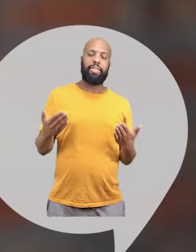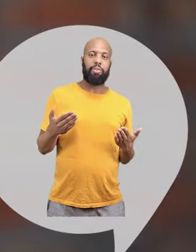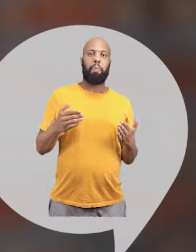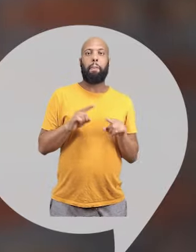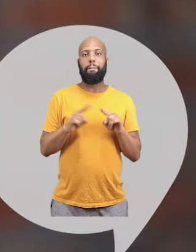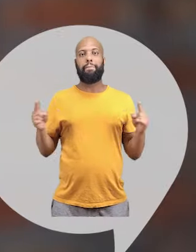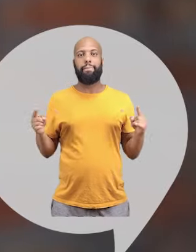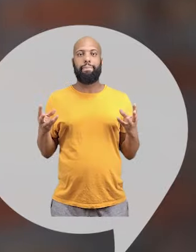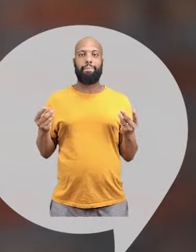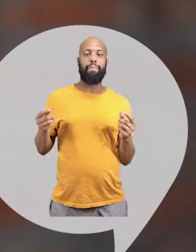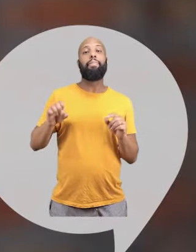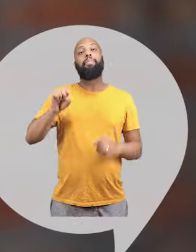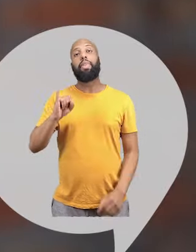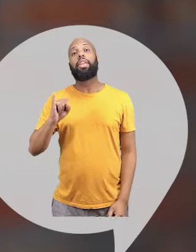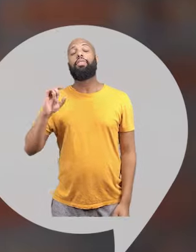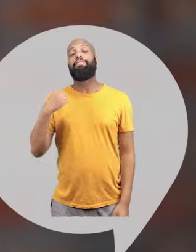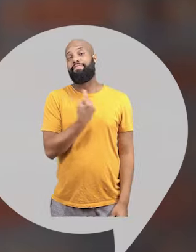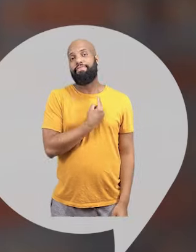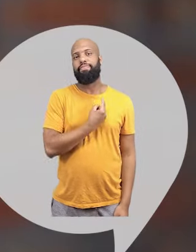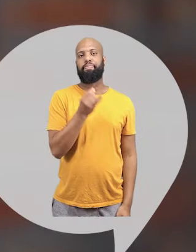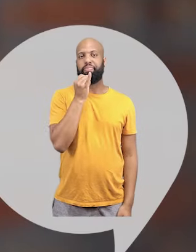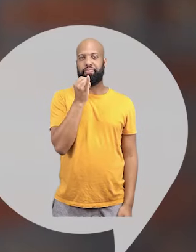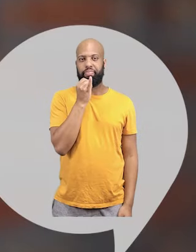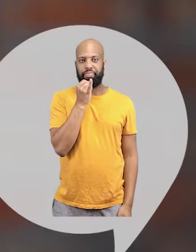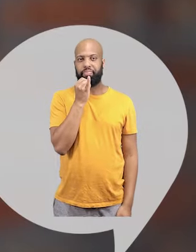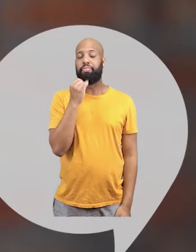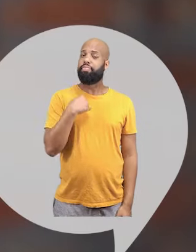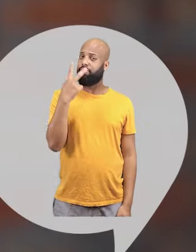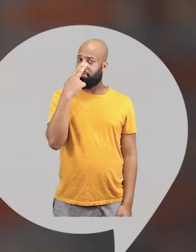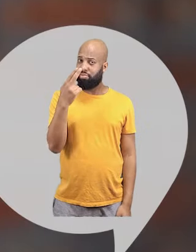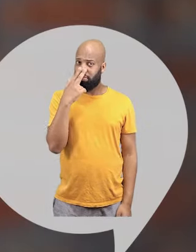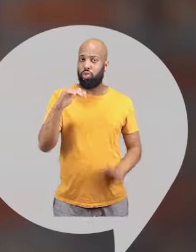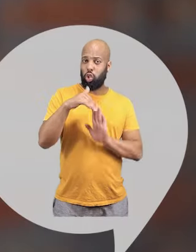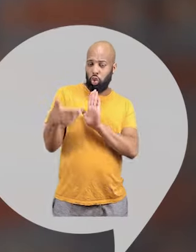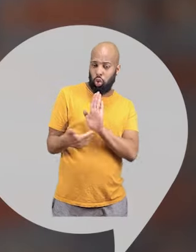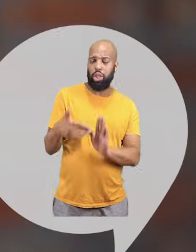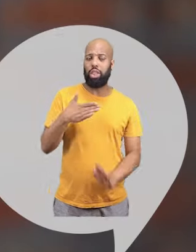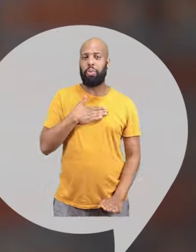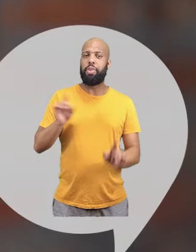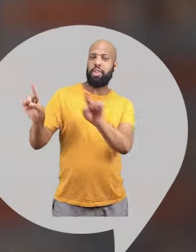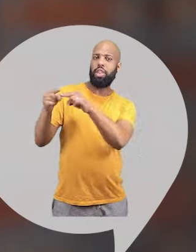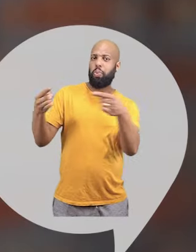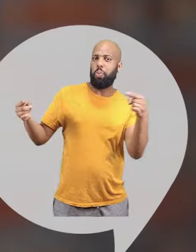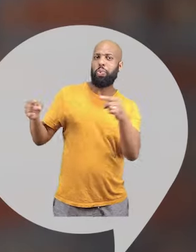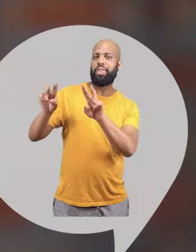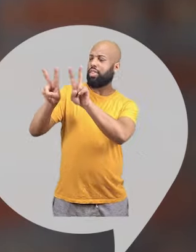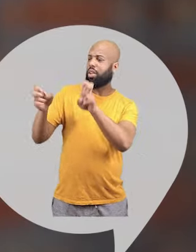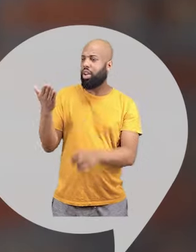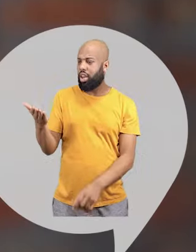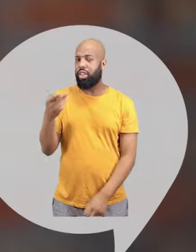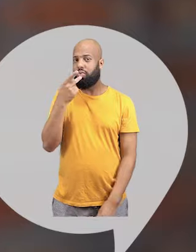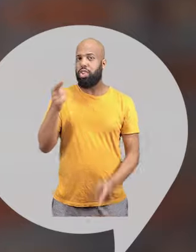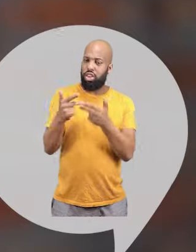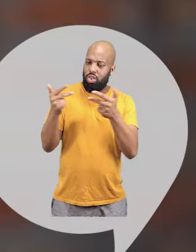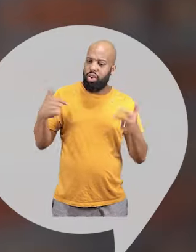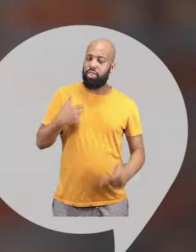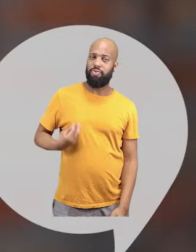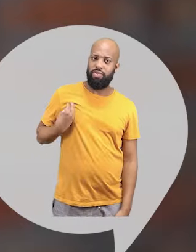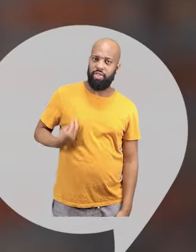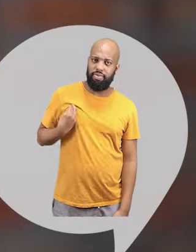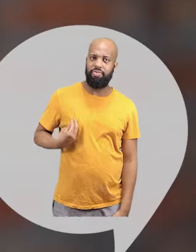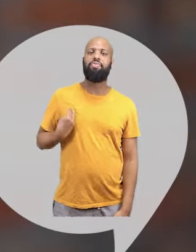exato mas tipo quando a gente eu acho que todas as minhas músicas falam disso assim falam de coisas que